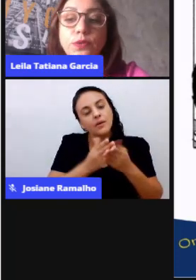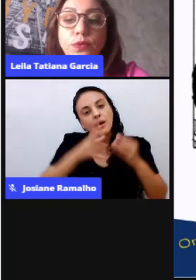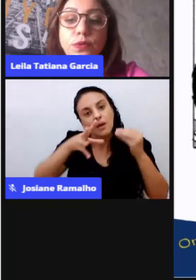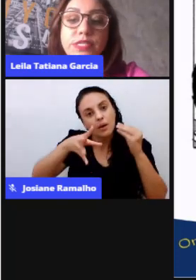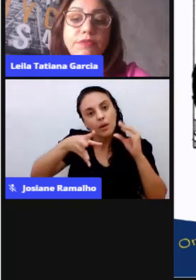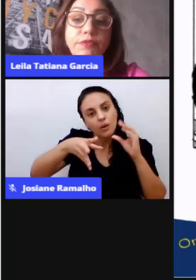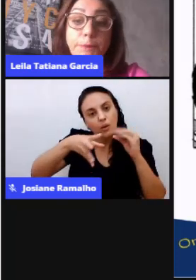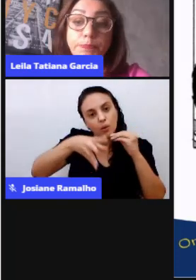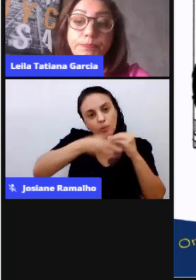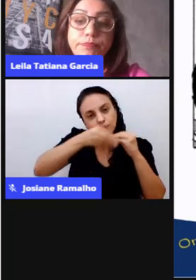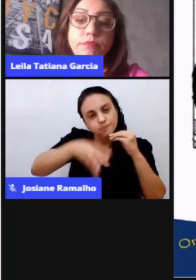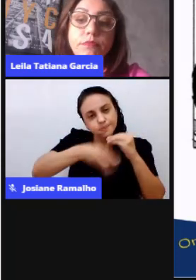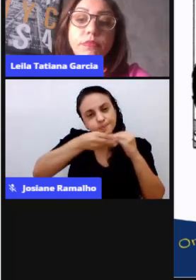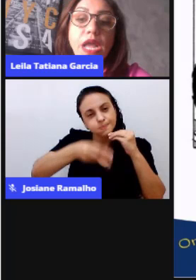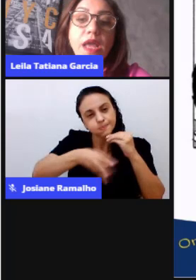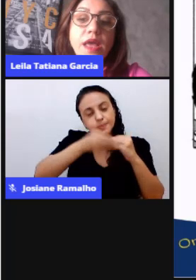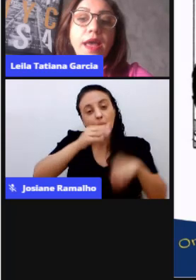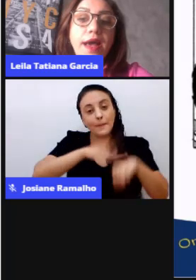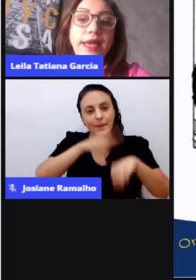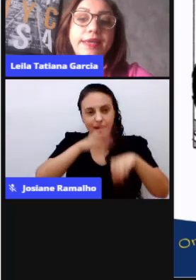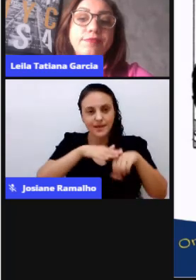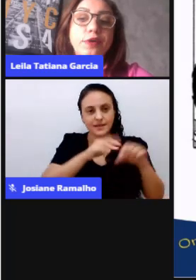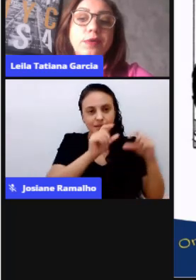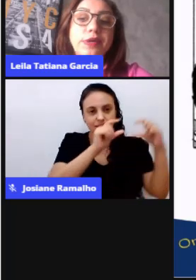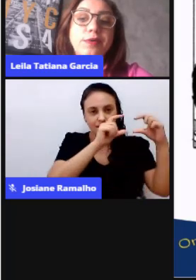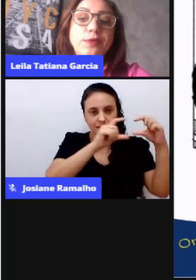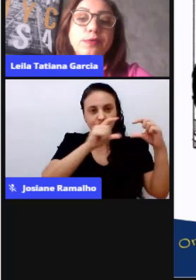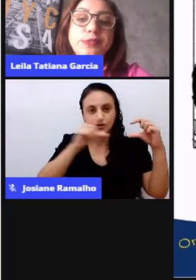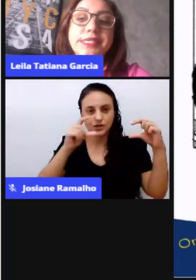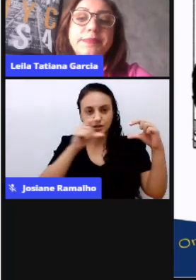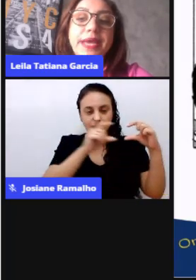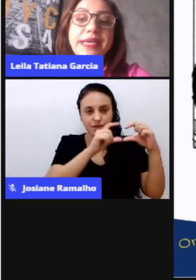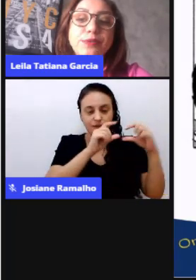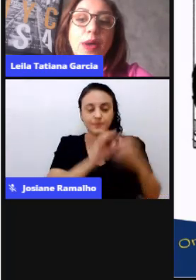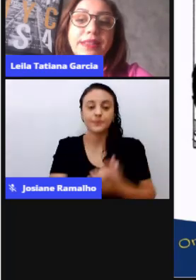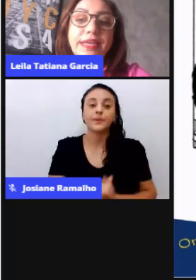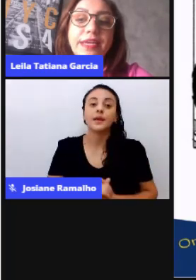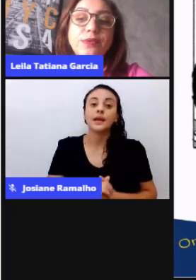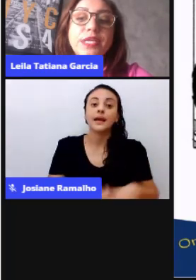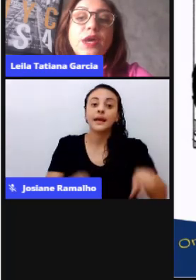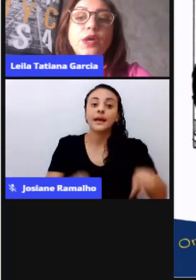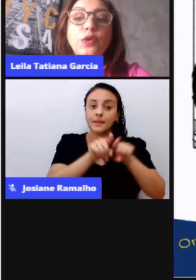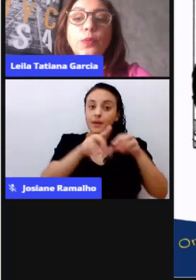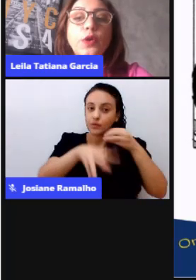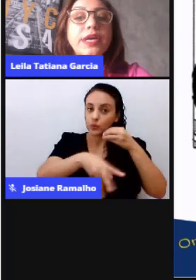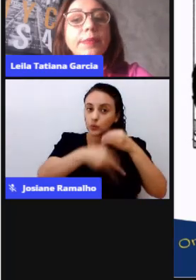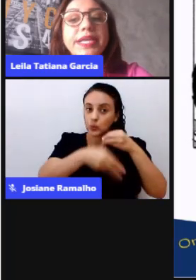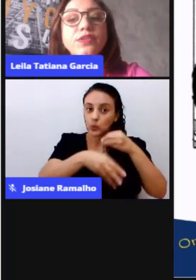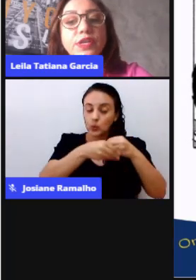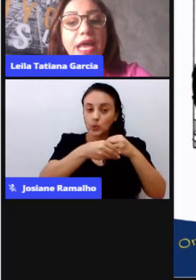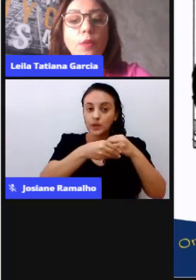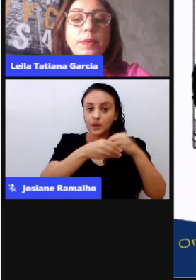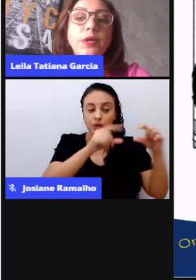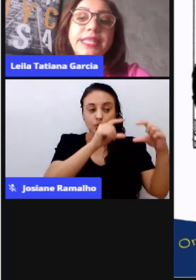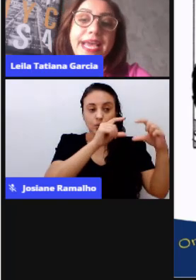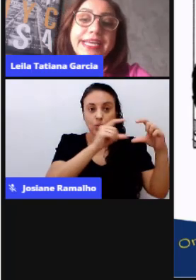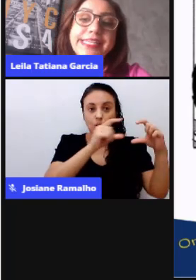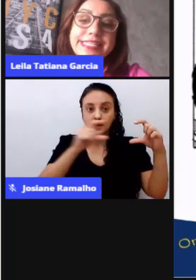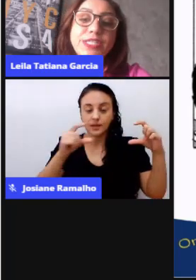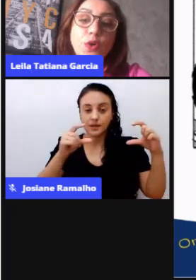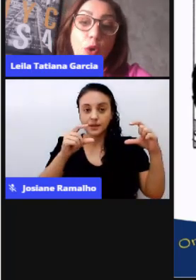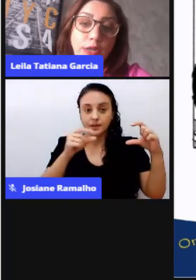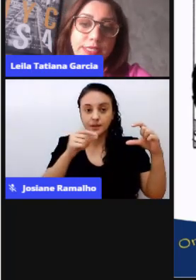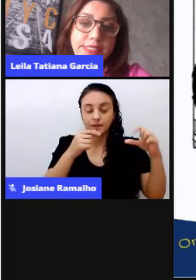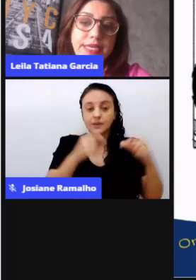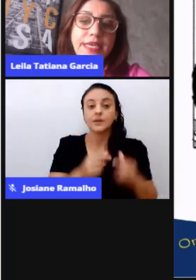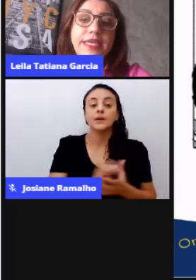para os alunos, enfim. Aí foram inclusos também os quadrinhos no Programa Nacional Biblioteca